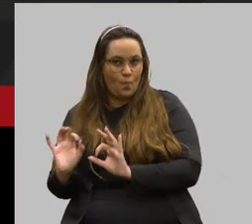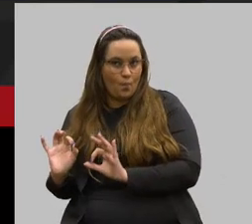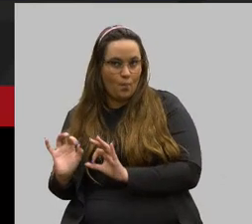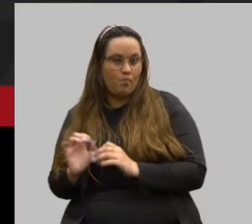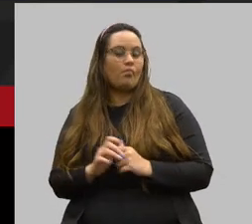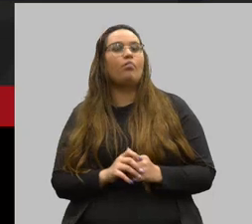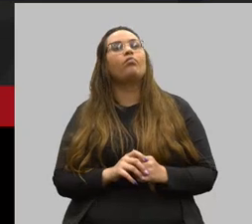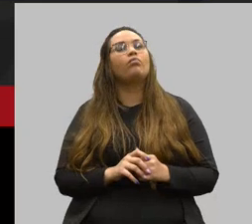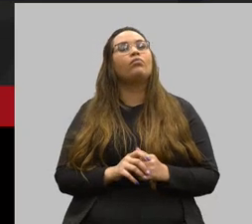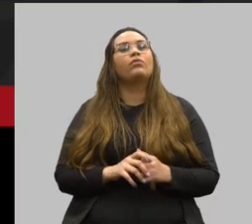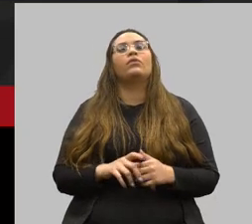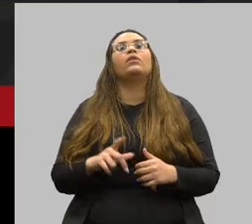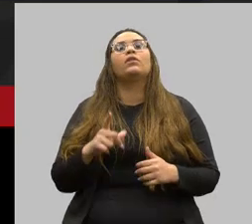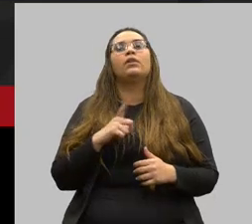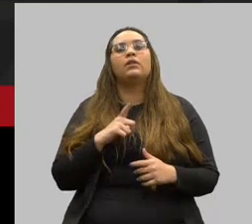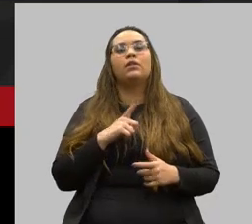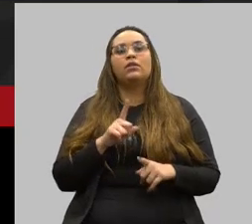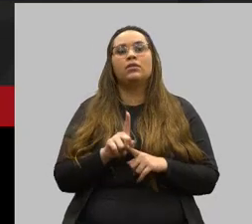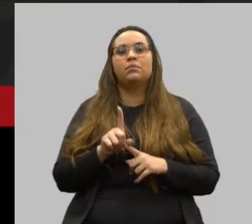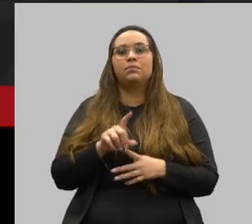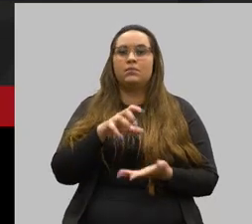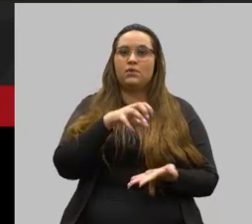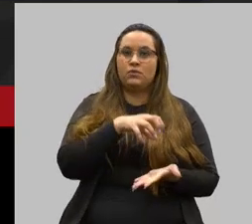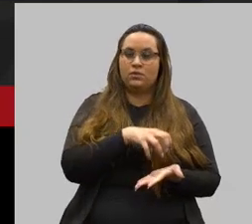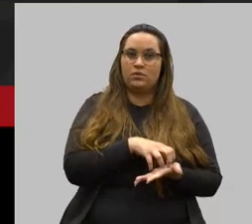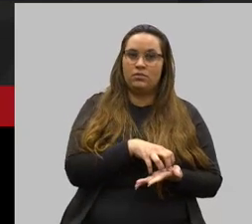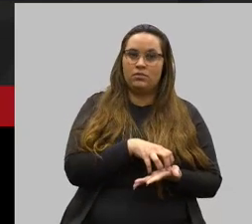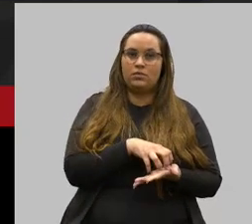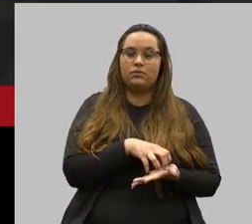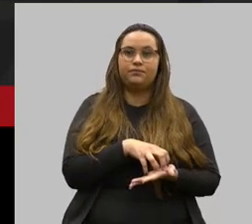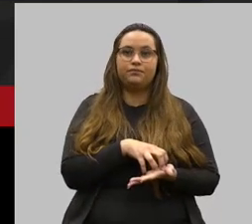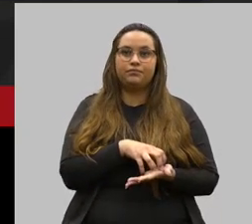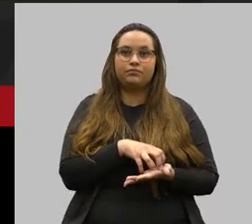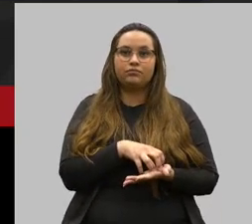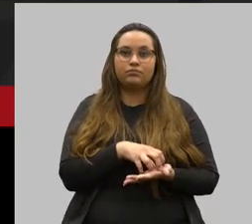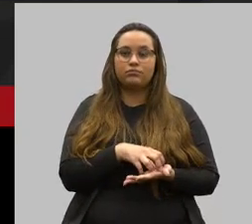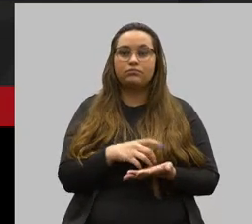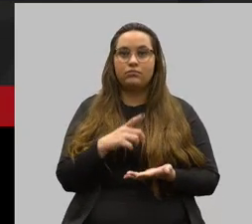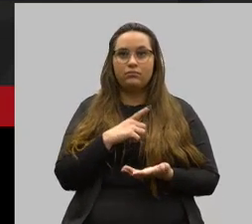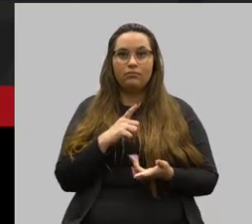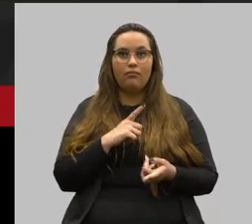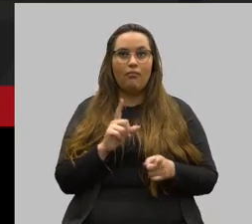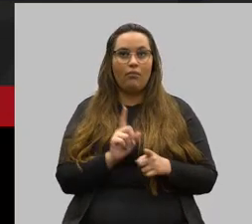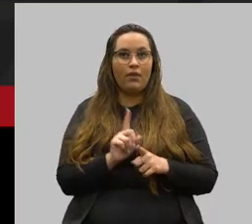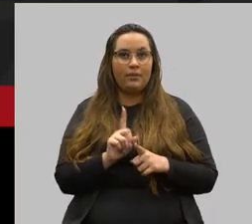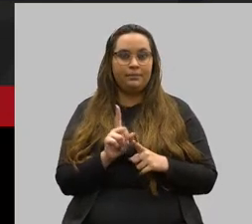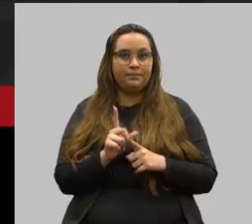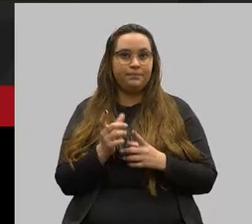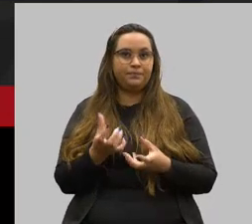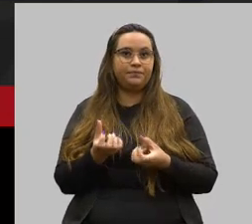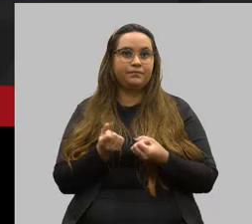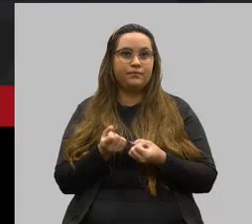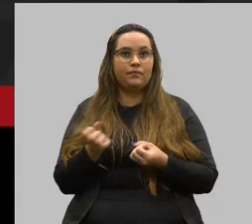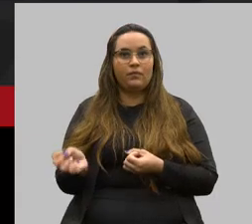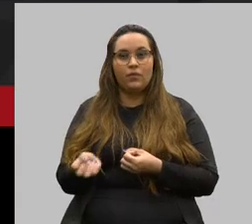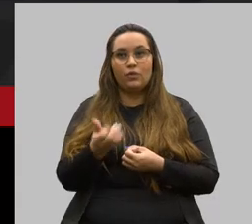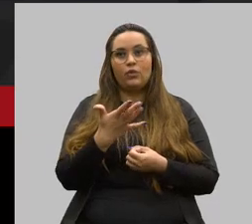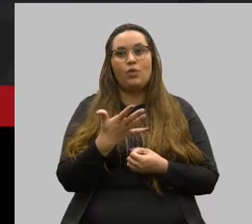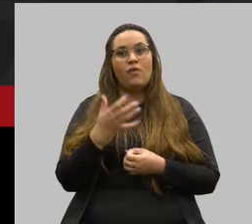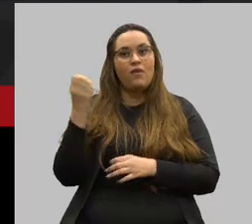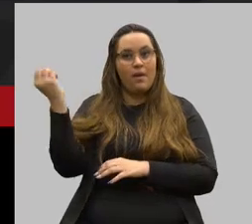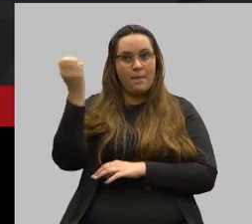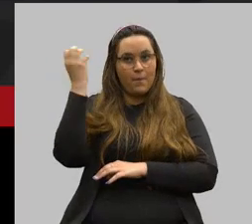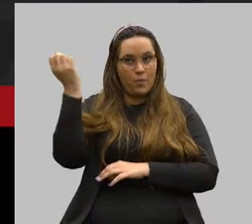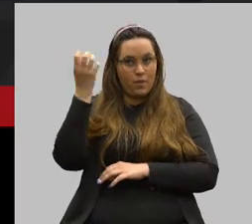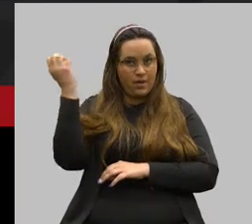de Atendimento biopsicosocial eh no último ano eh tivemos né a recepção de uma nova ambulância eh temos